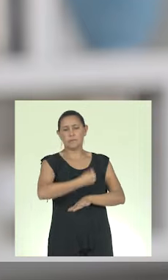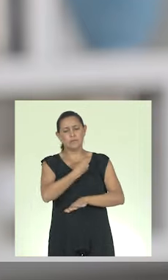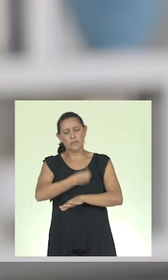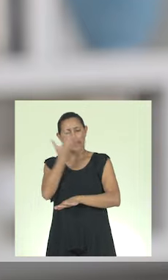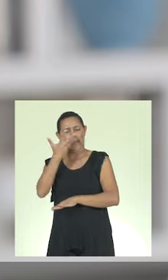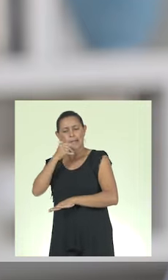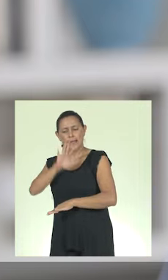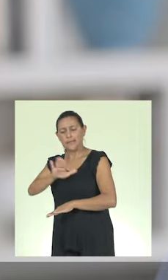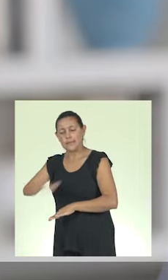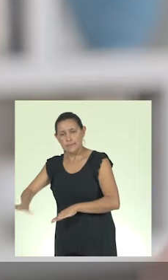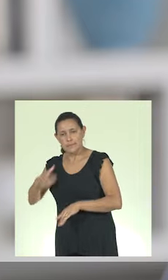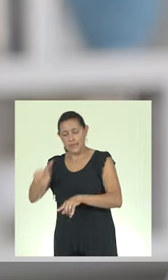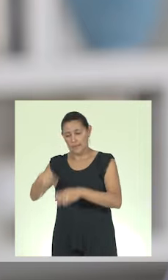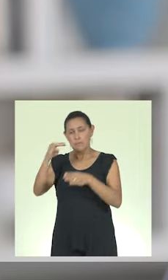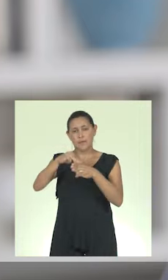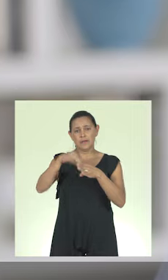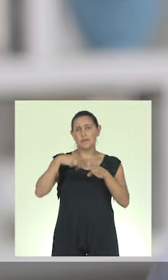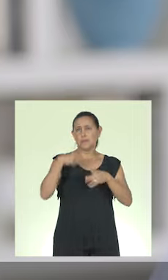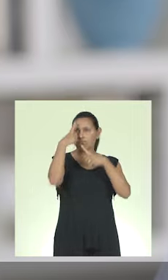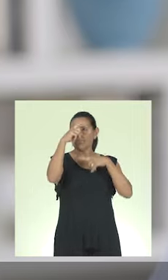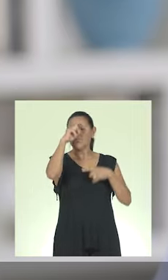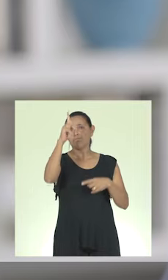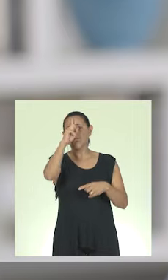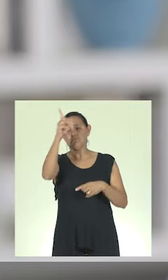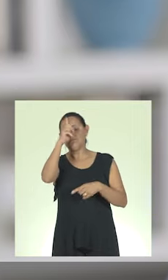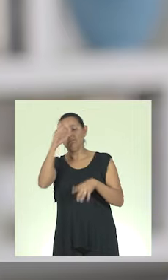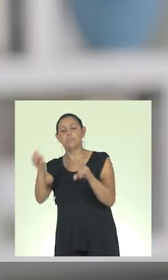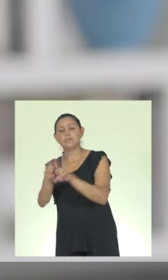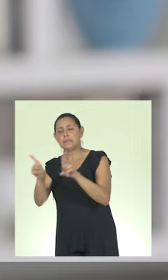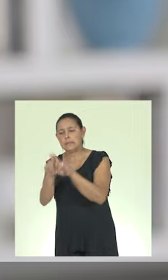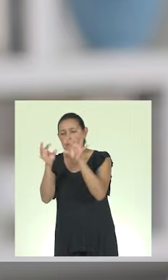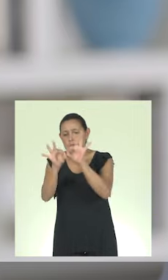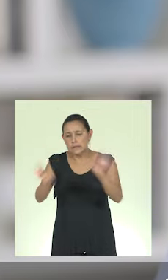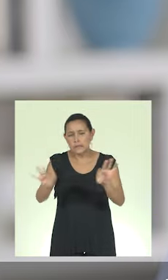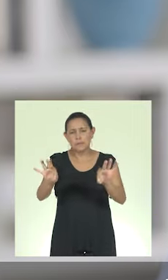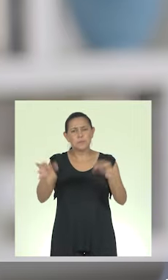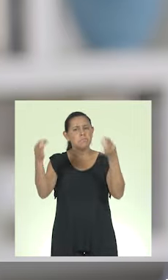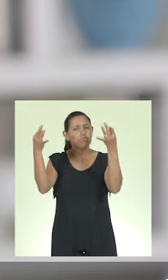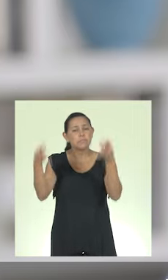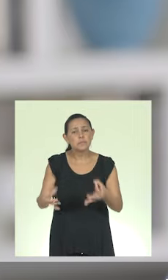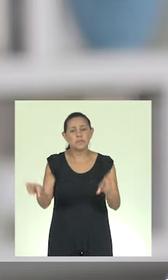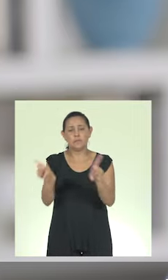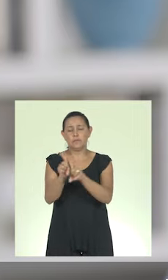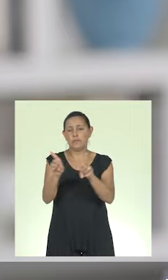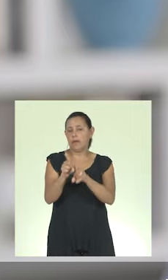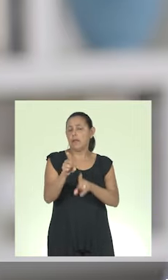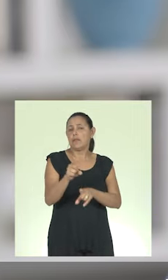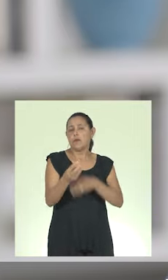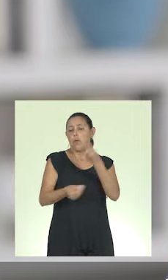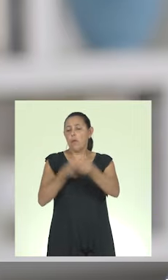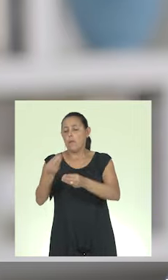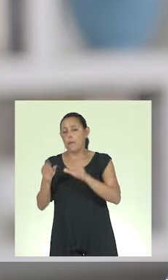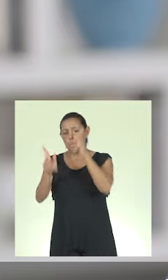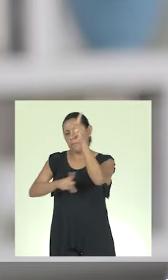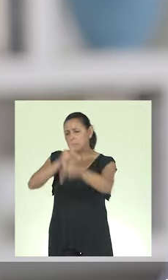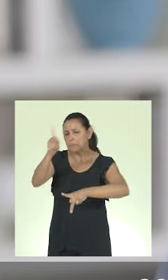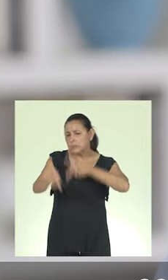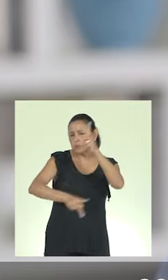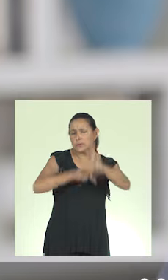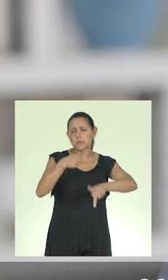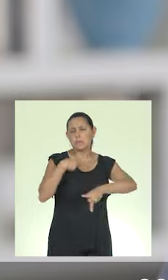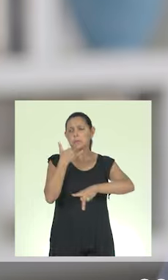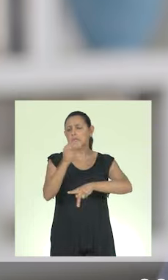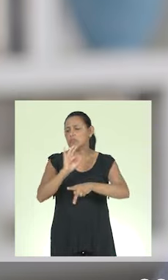são fantasiosas, são simples e perfeitamente viáveis. A população não pede nada que seja impossível.